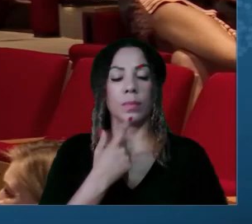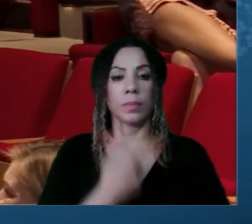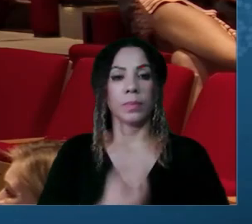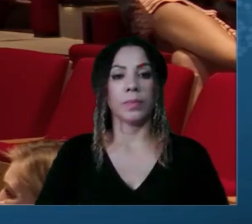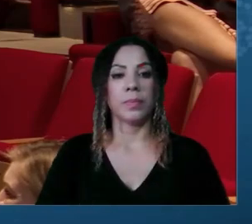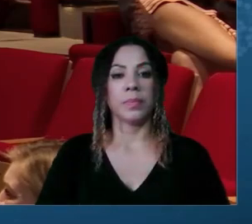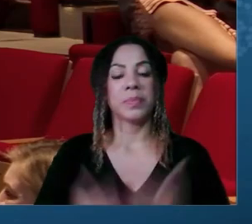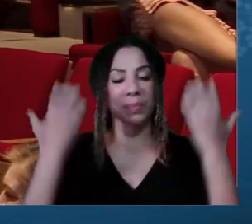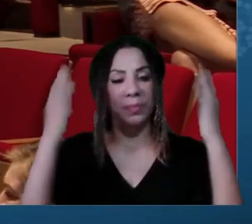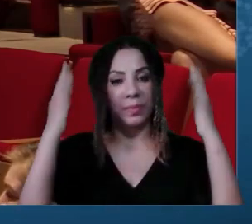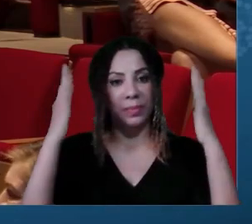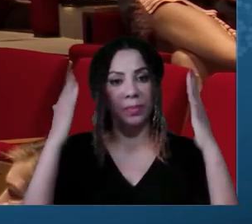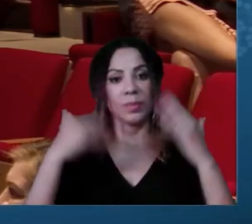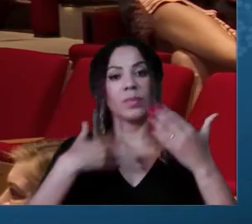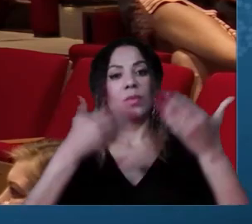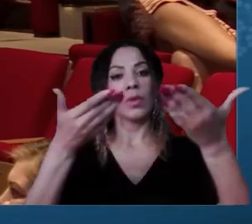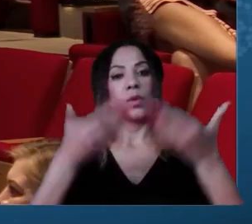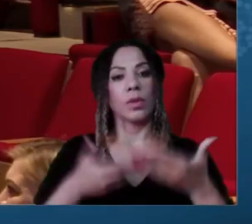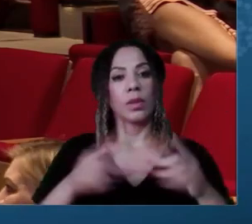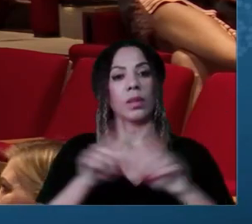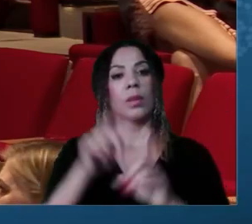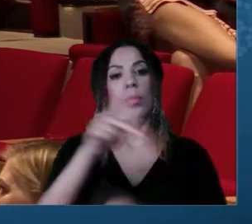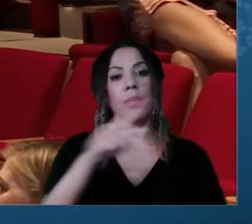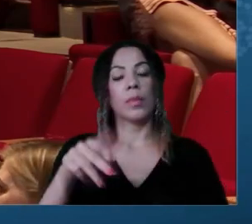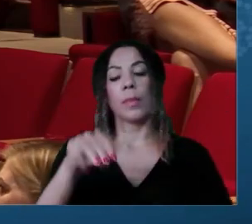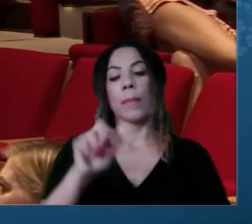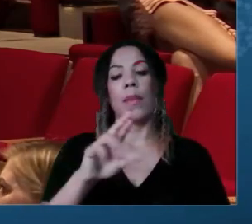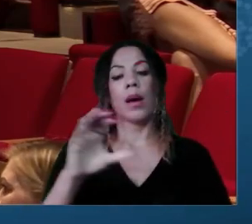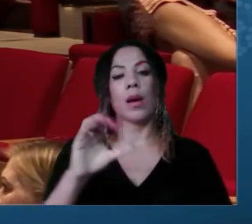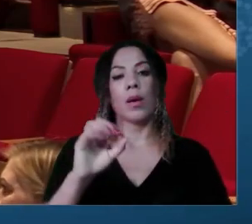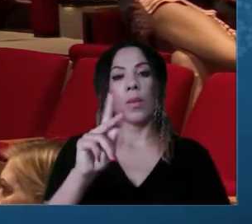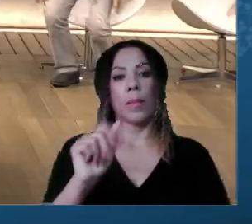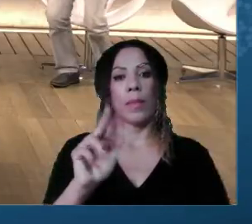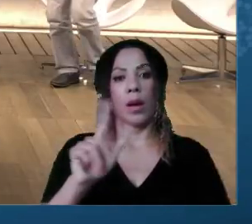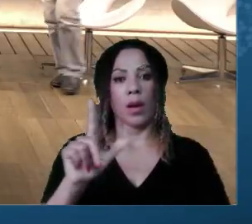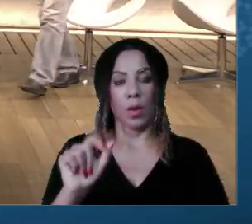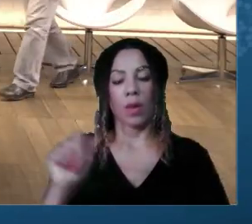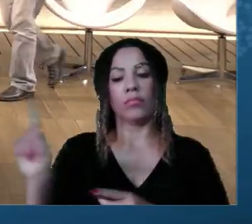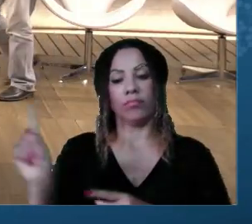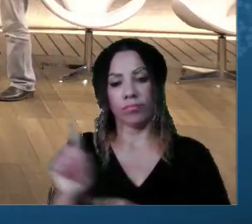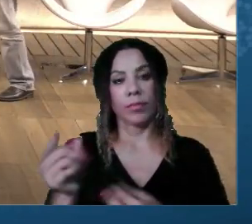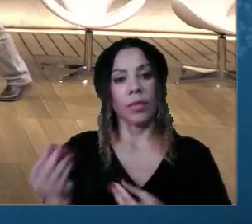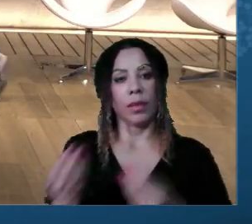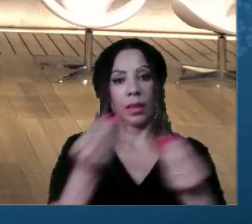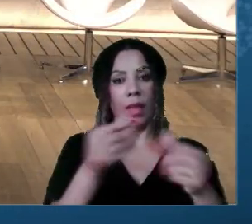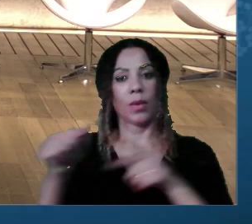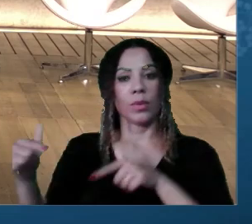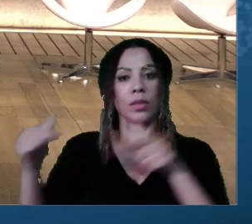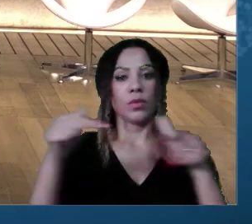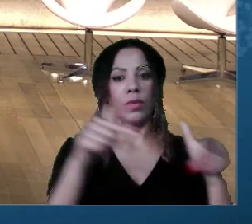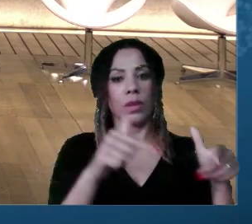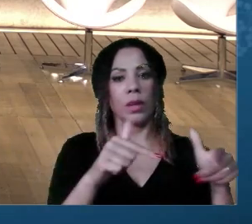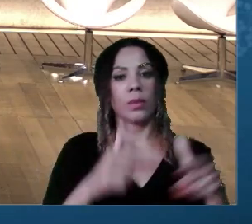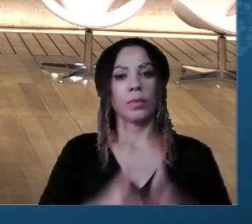vou convidar, por favor, o professor Marco Paulo para a entrega do certificado.